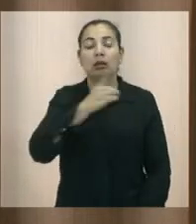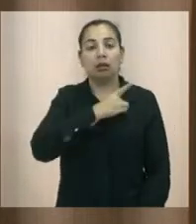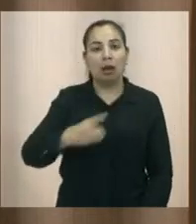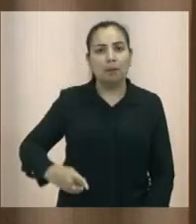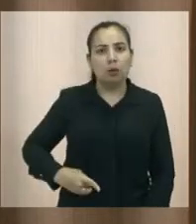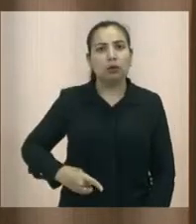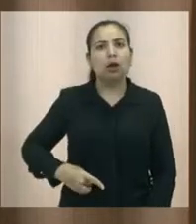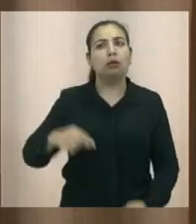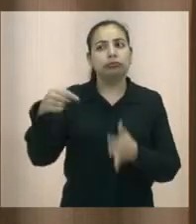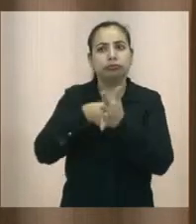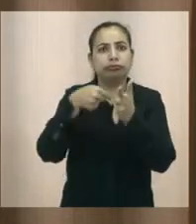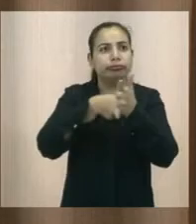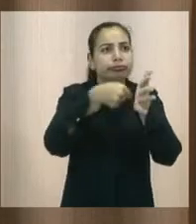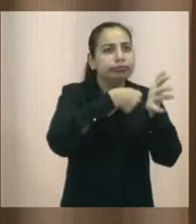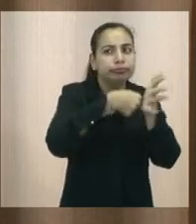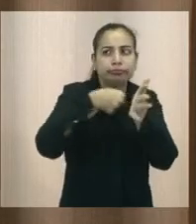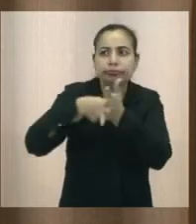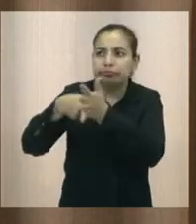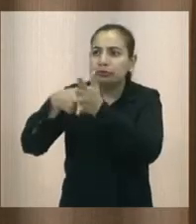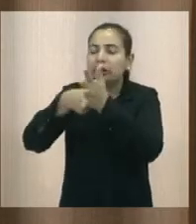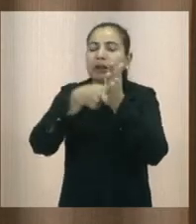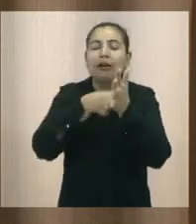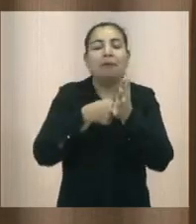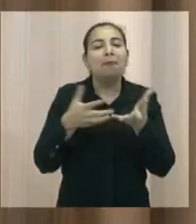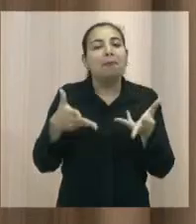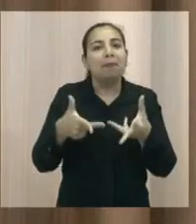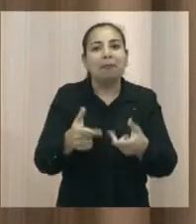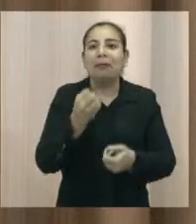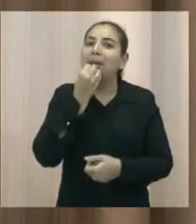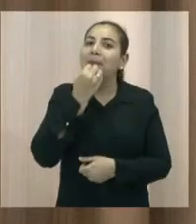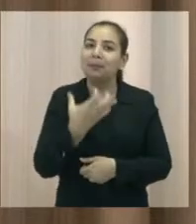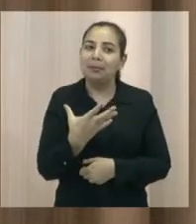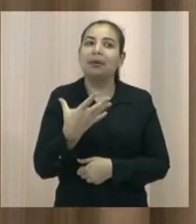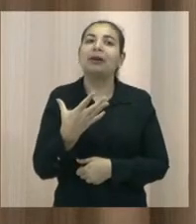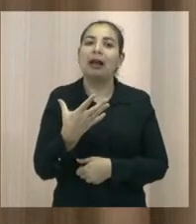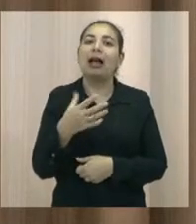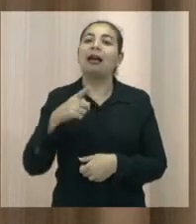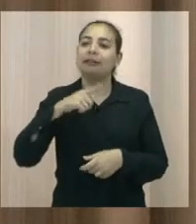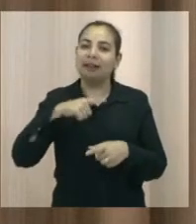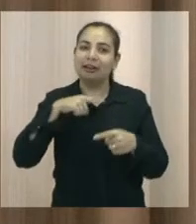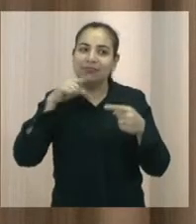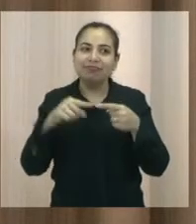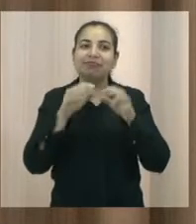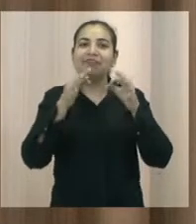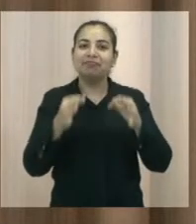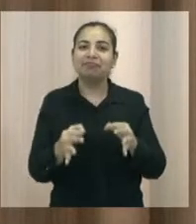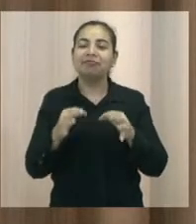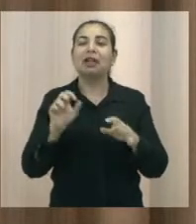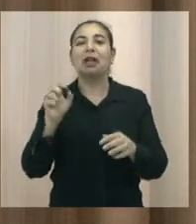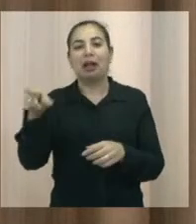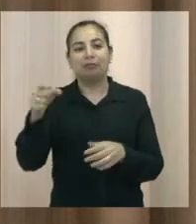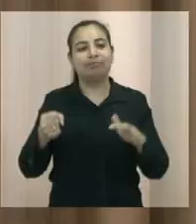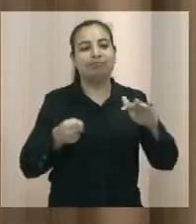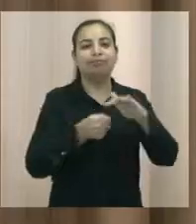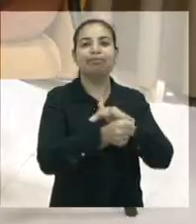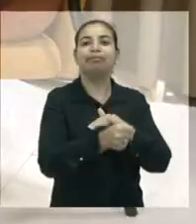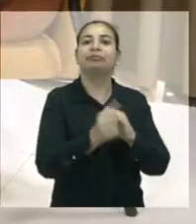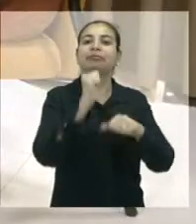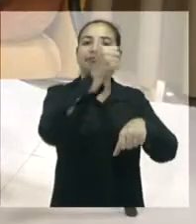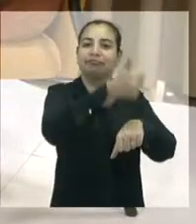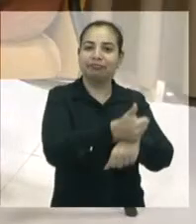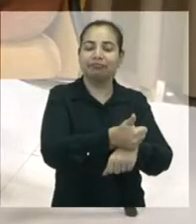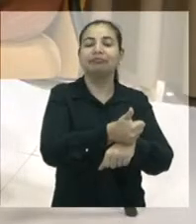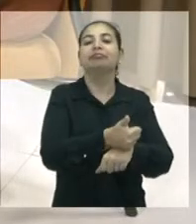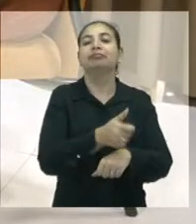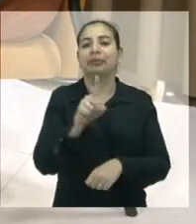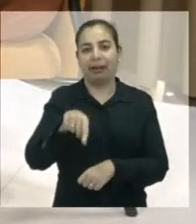foi um momento bastante proveitoso também. Uma oportunidade, inclusive, de falar um pouco do trabalho já feito, né? Sim. A gente chega ao mês